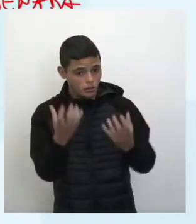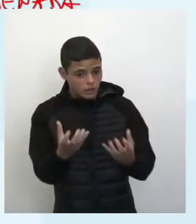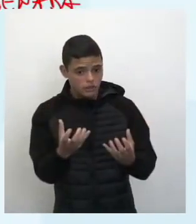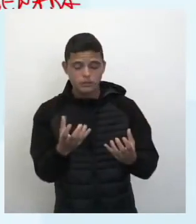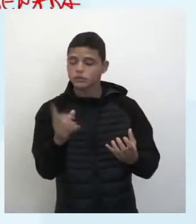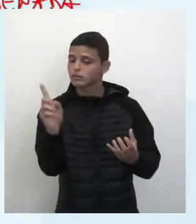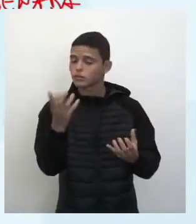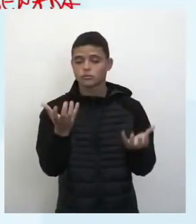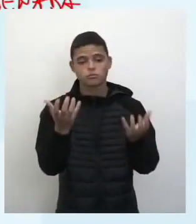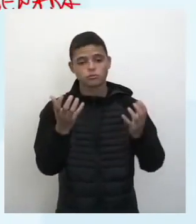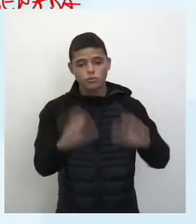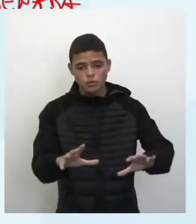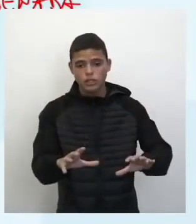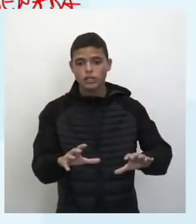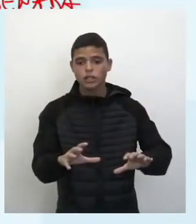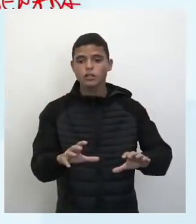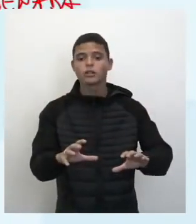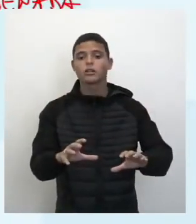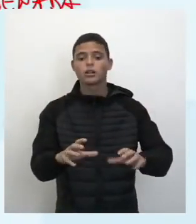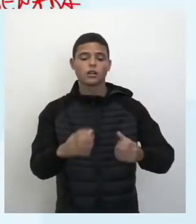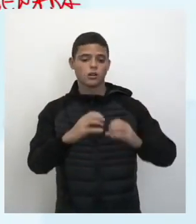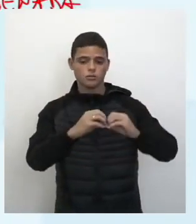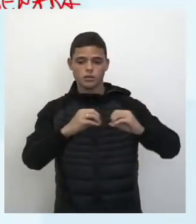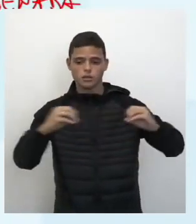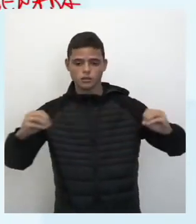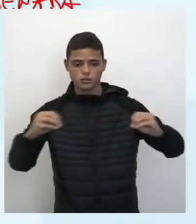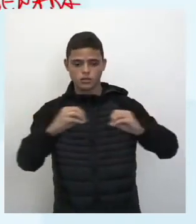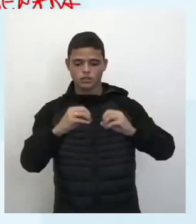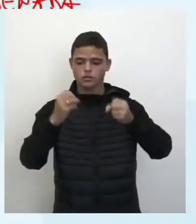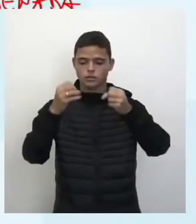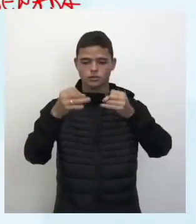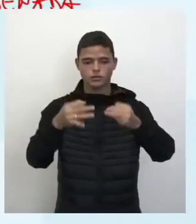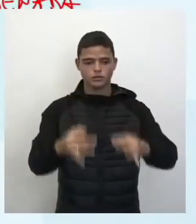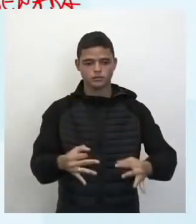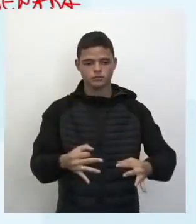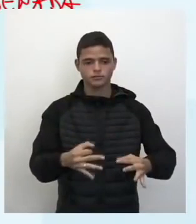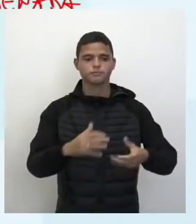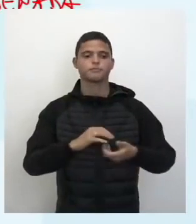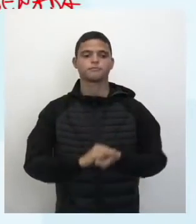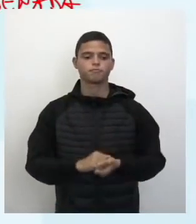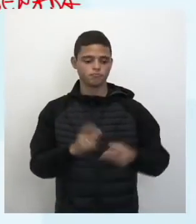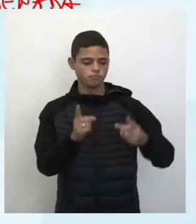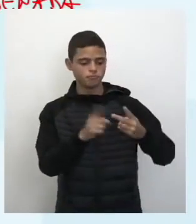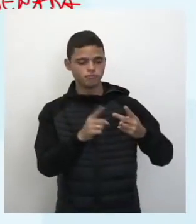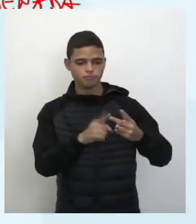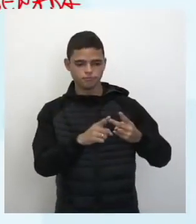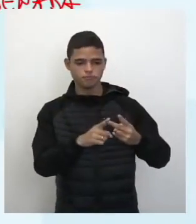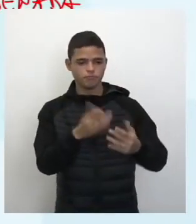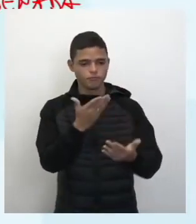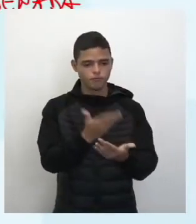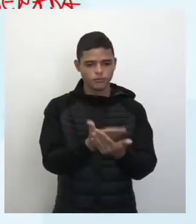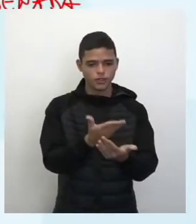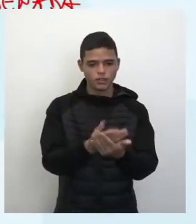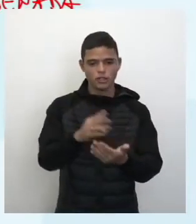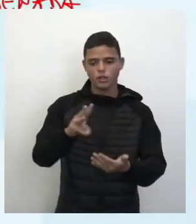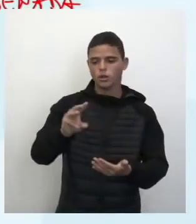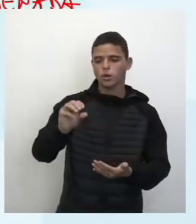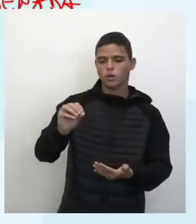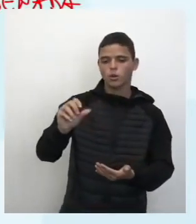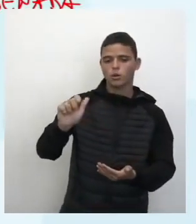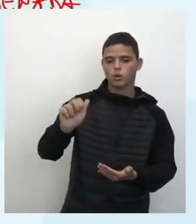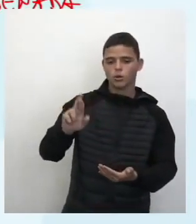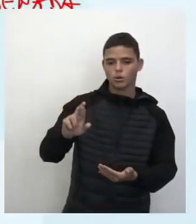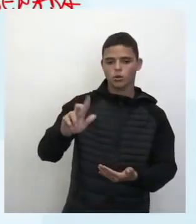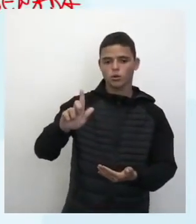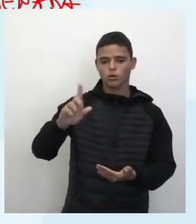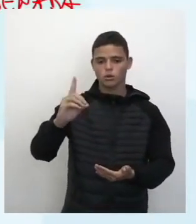é uma coordenada explicativa, né? A oração que eu quero é exatamente essa. Um estudo da World Watch Institute diz que, o que ele diz? Ele